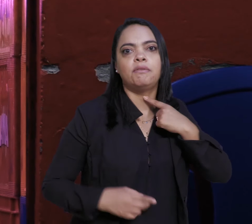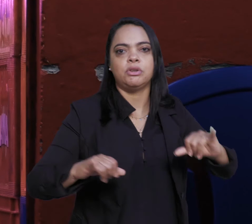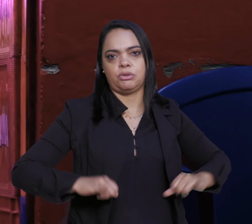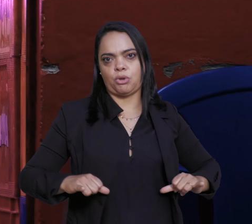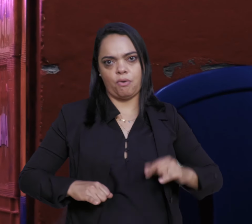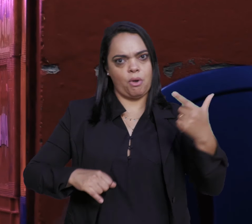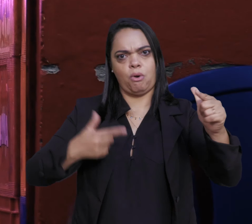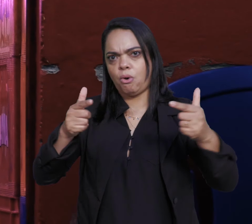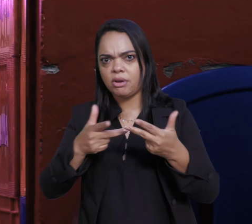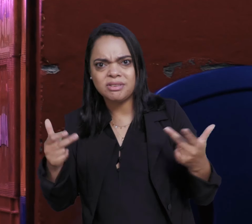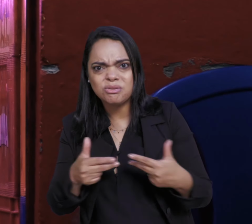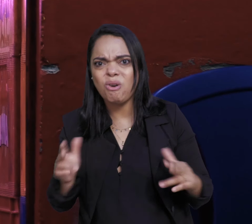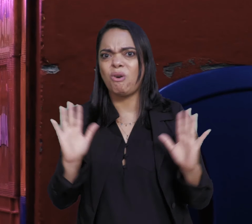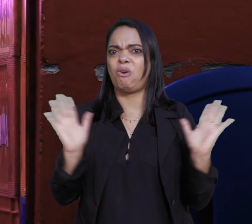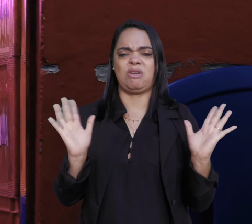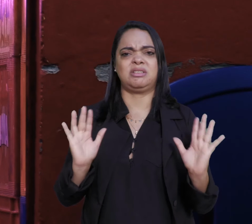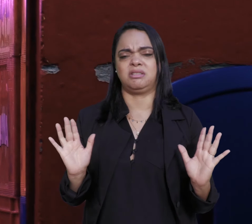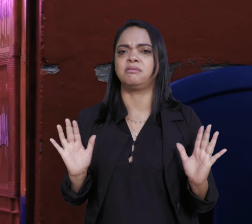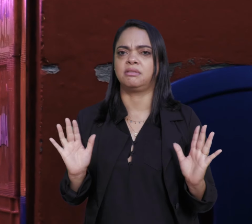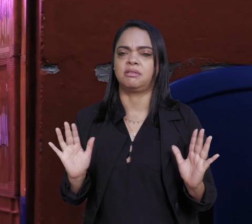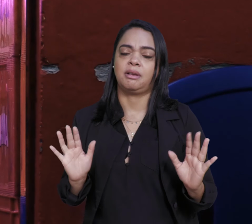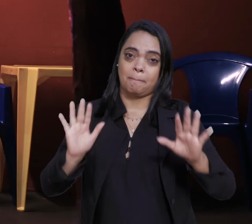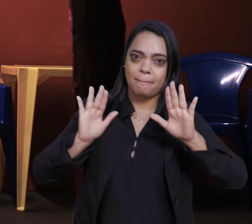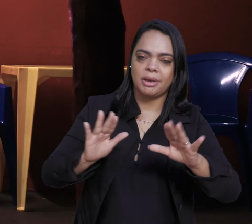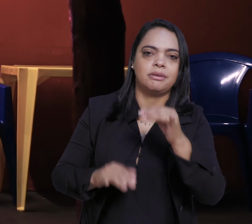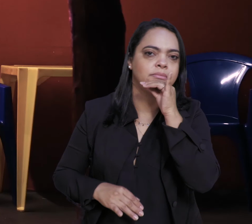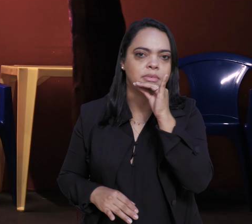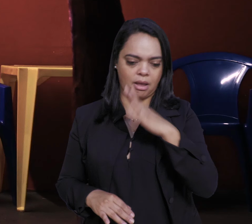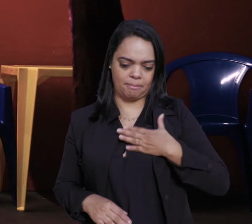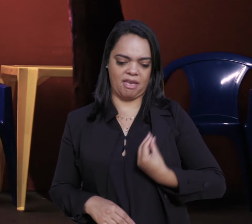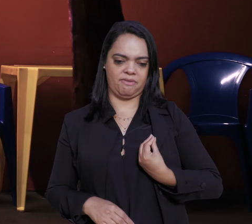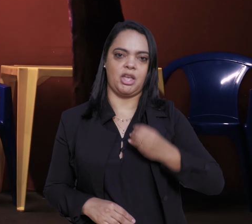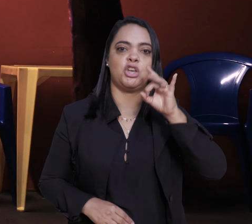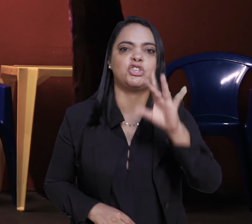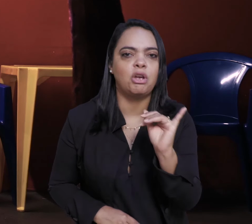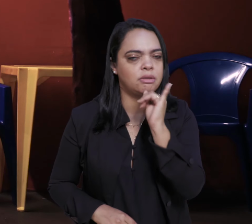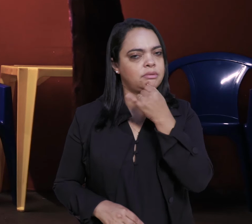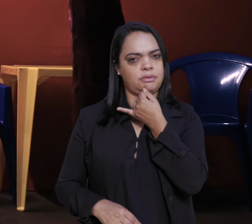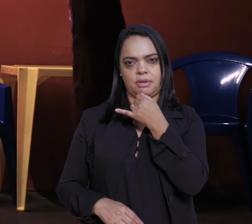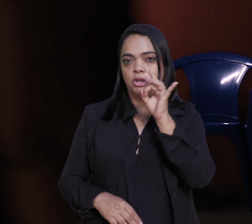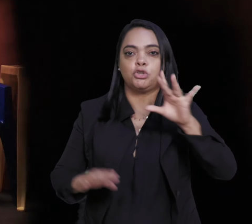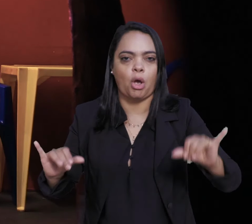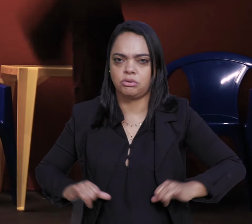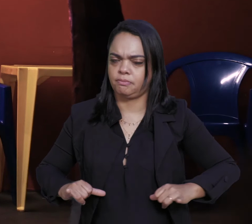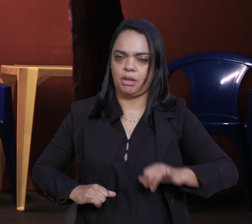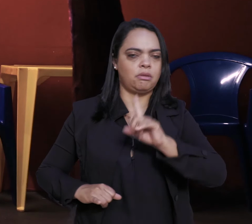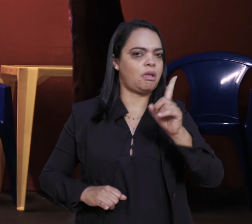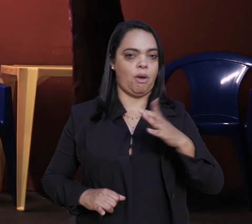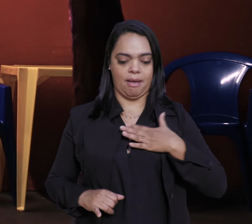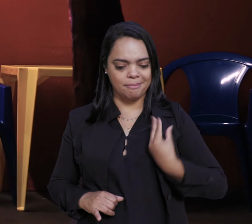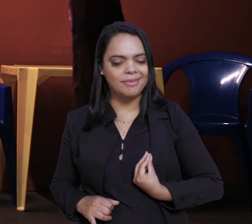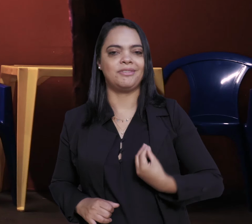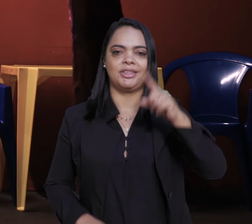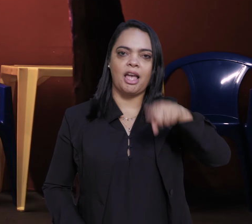por outras coisas mais do que outras categorias. Mas, por exemplo, a minha vida não é só tristeza, não é sofrimento. Acho que, na verdade, minha